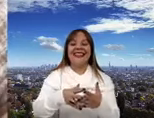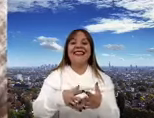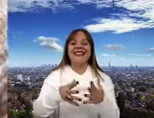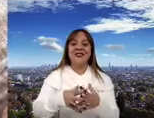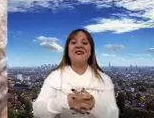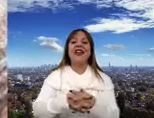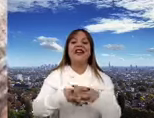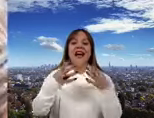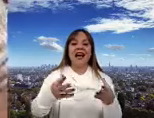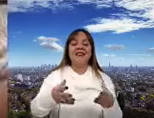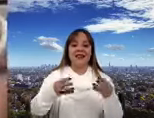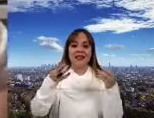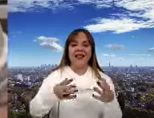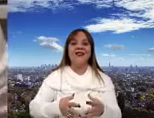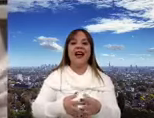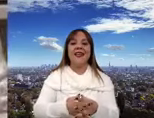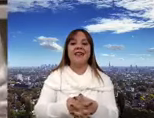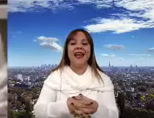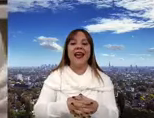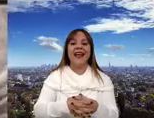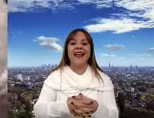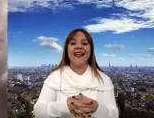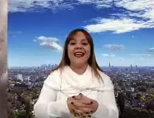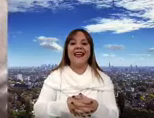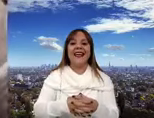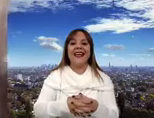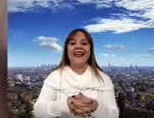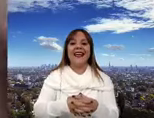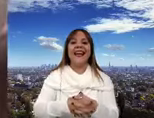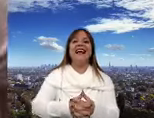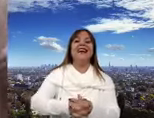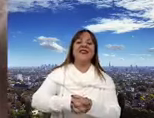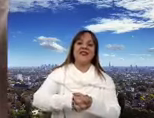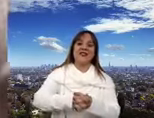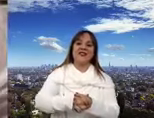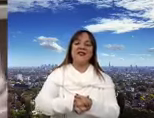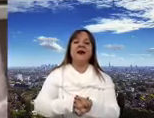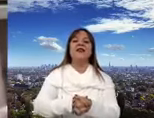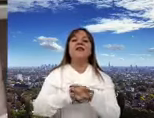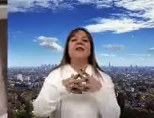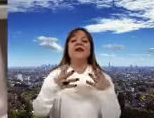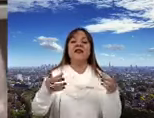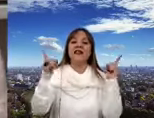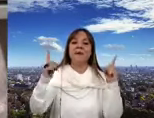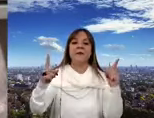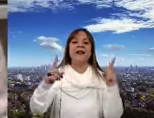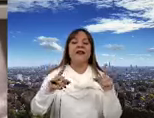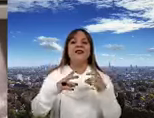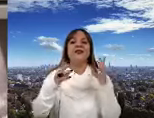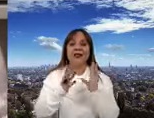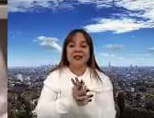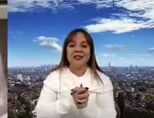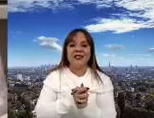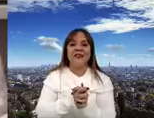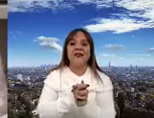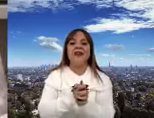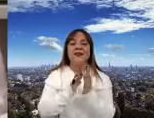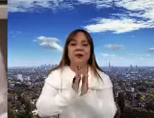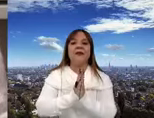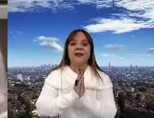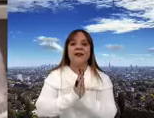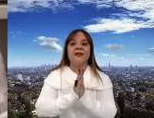José da casa, você tá dentro de casa, né? Isso, Ai, é que sim. gostoso. Vai, seja bem-vinda, que é a primeira vez sua aqui no Arte Que Faz. Tenho o maior